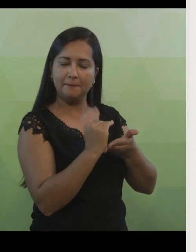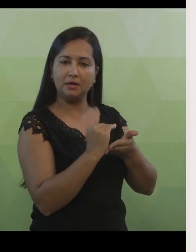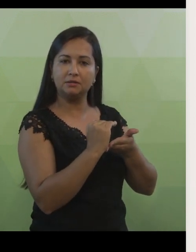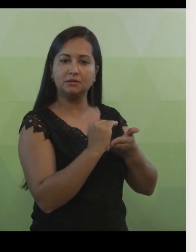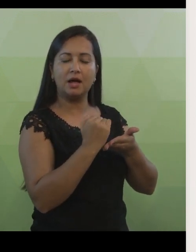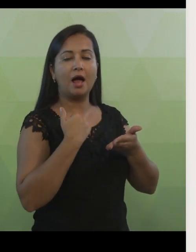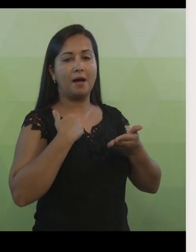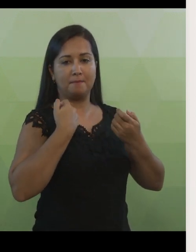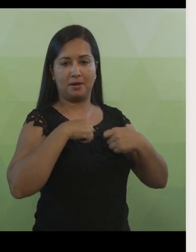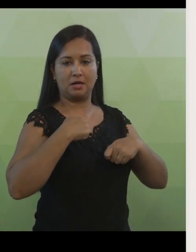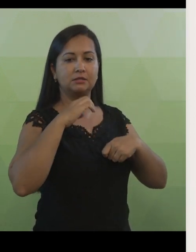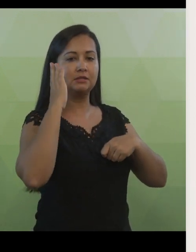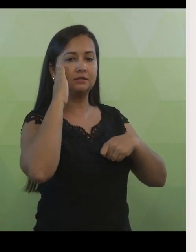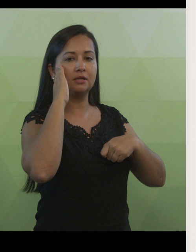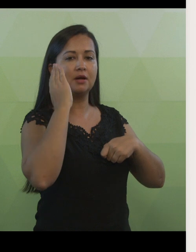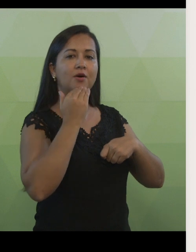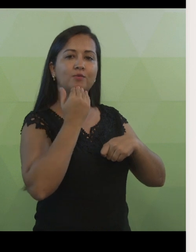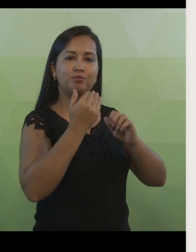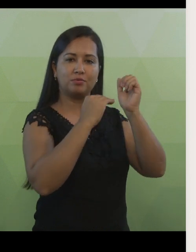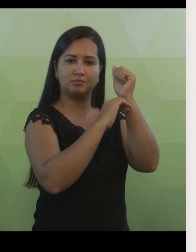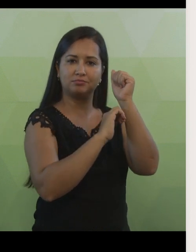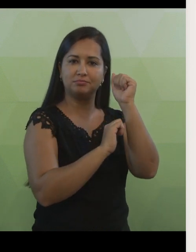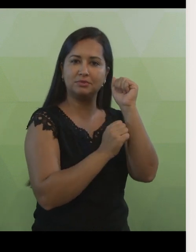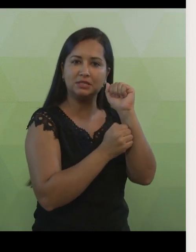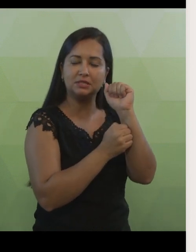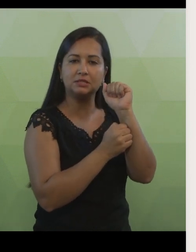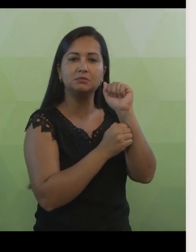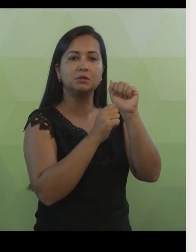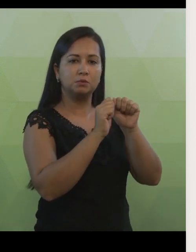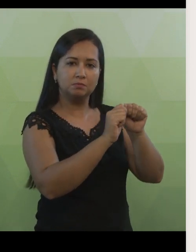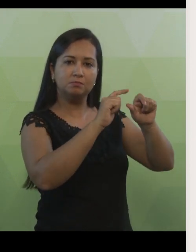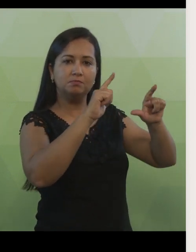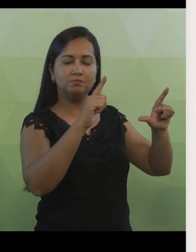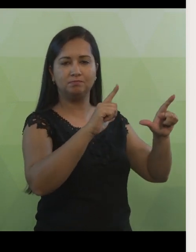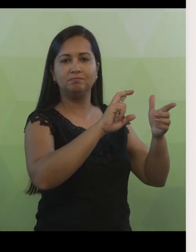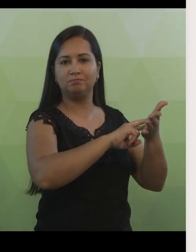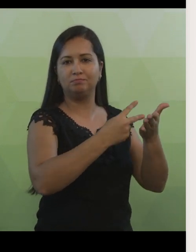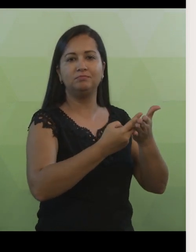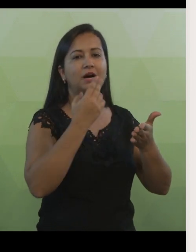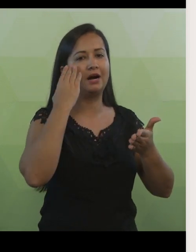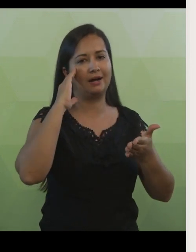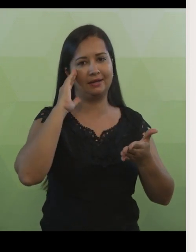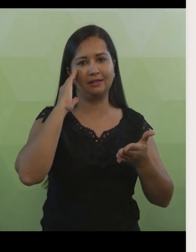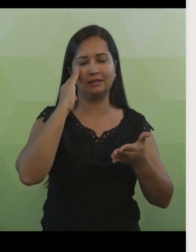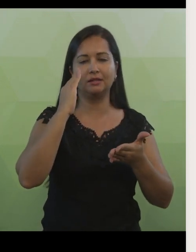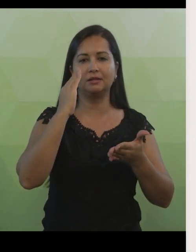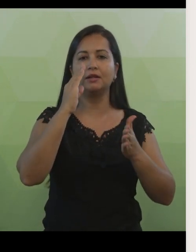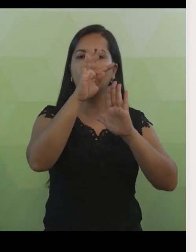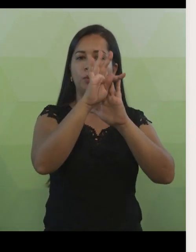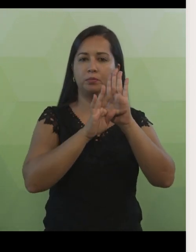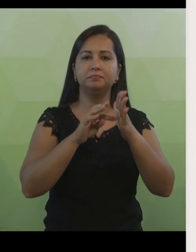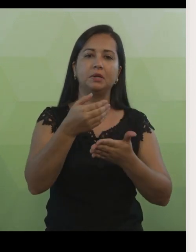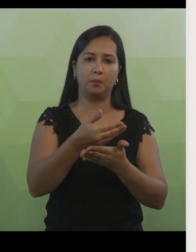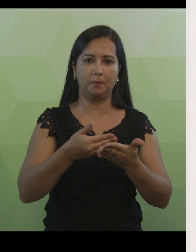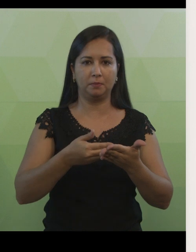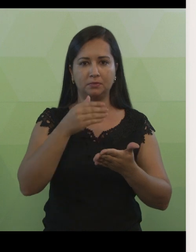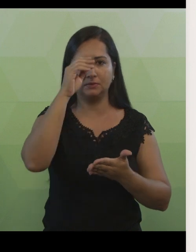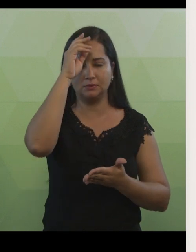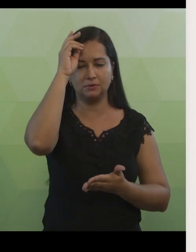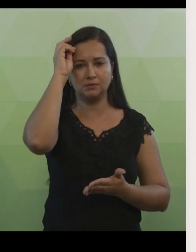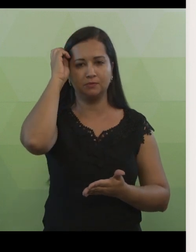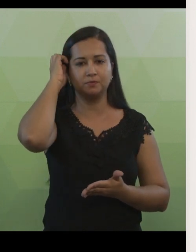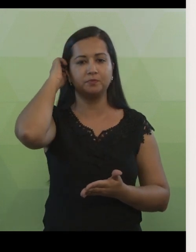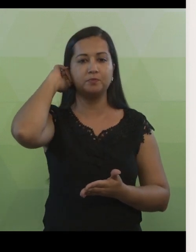original. Basicamente, a criptografia envolve duas etapas. Primeiramente, na origem, o transmissor